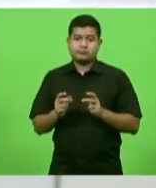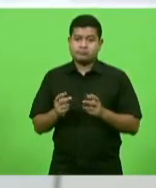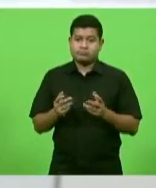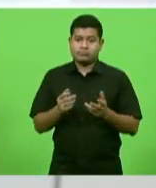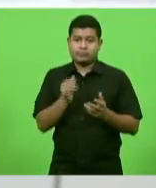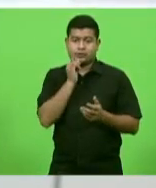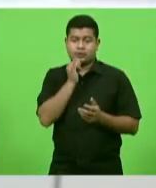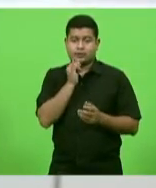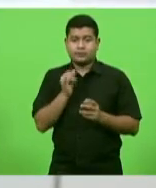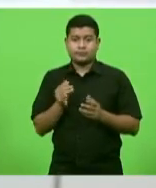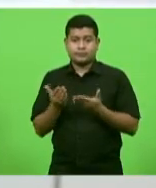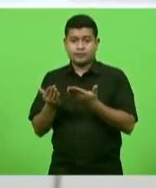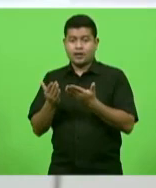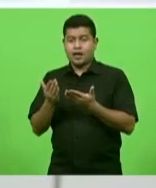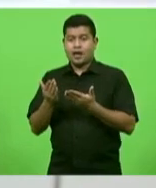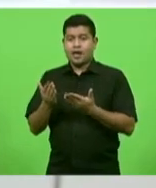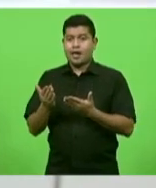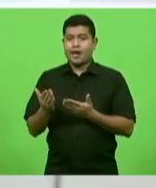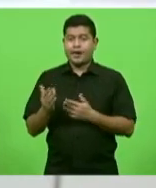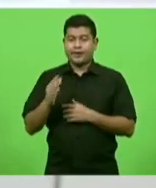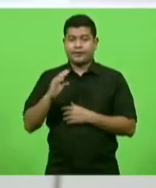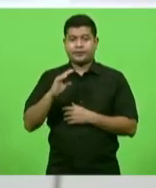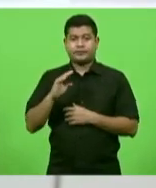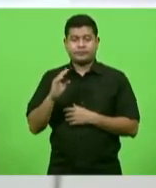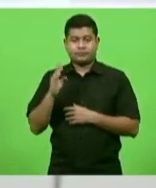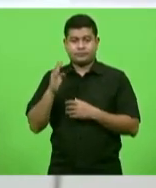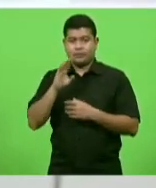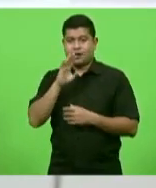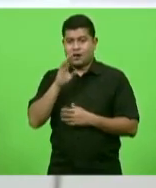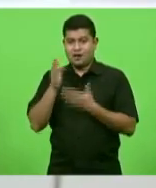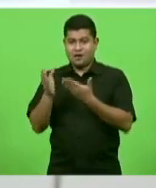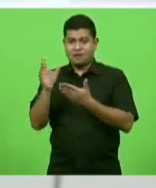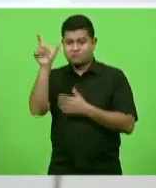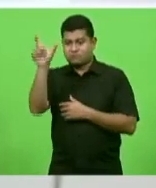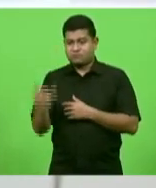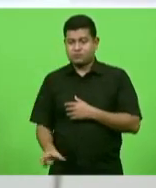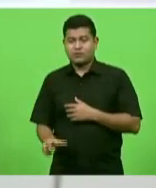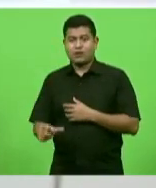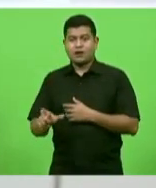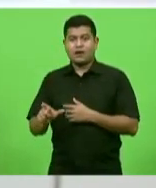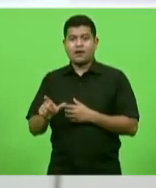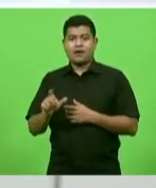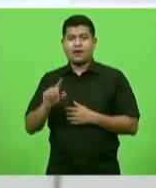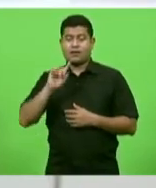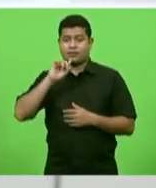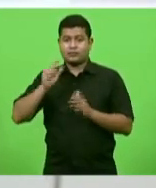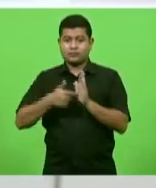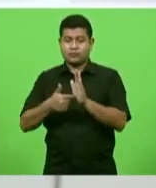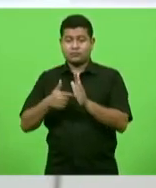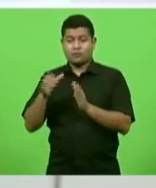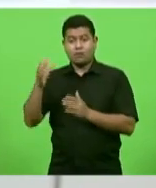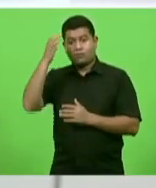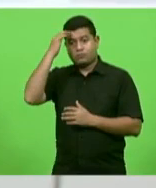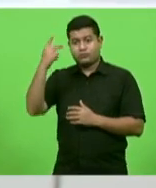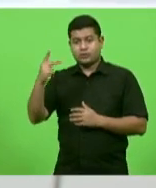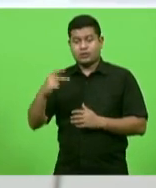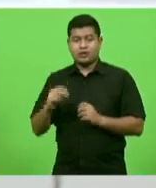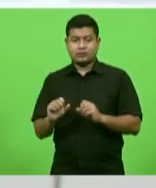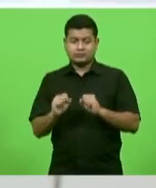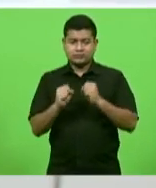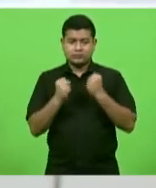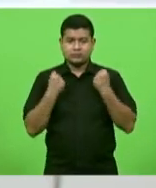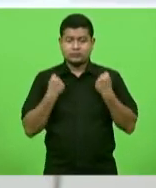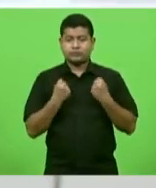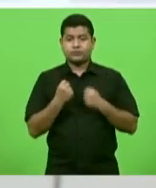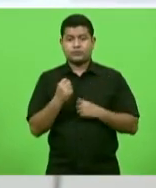ao acusado de exercer seu direito a mais ampla defesa e contraditório o dever de obstar imediatamente